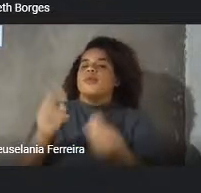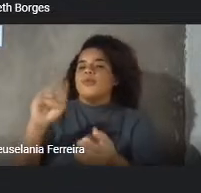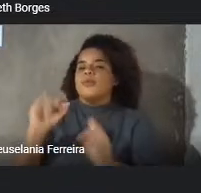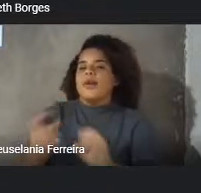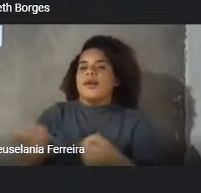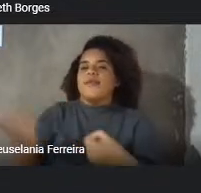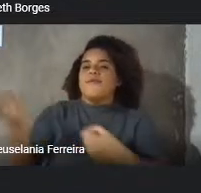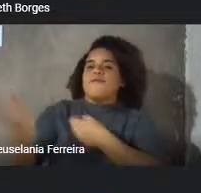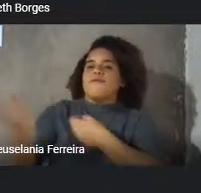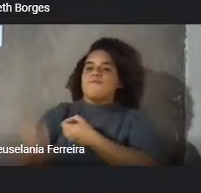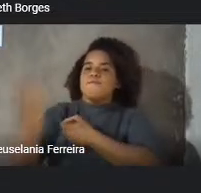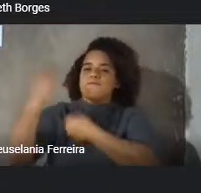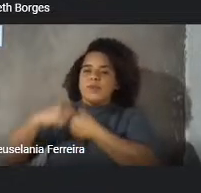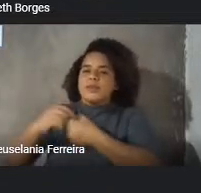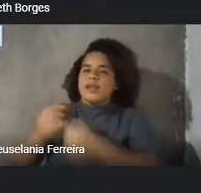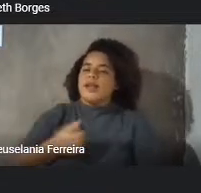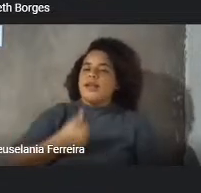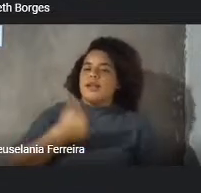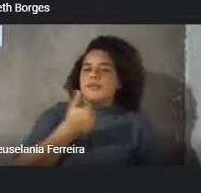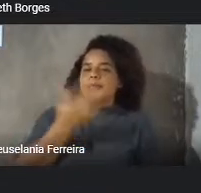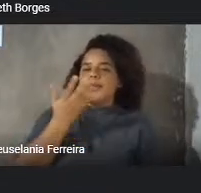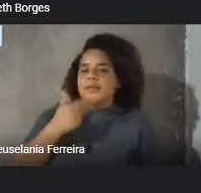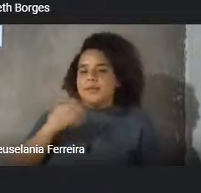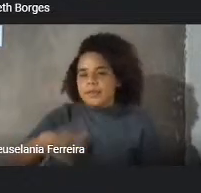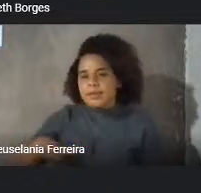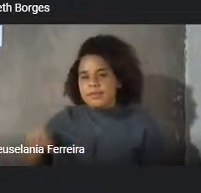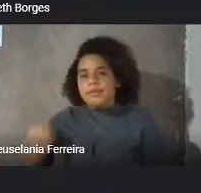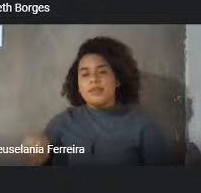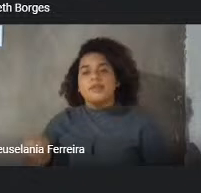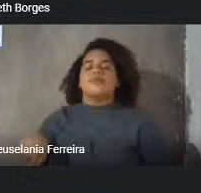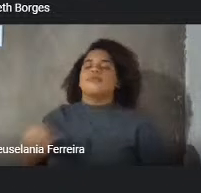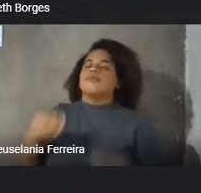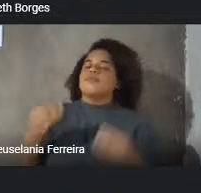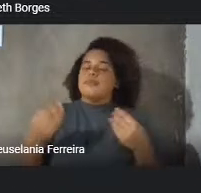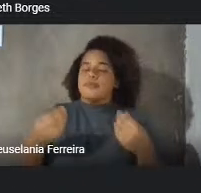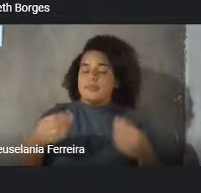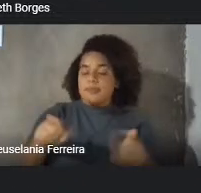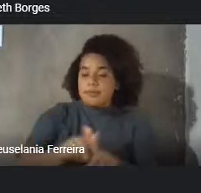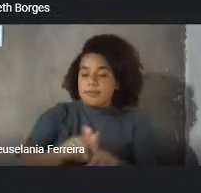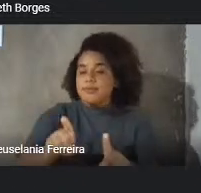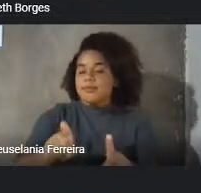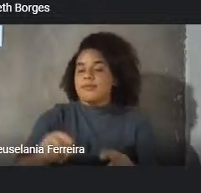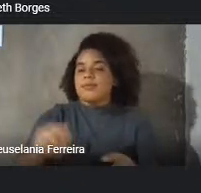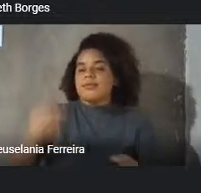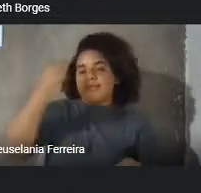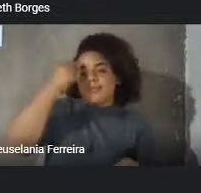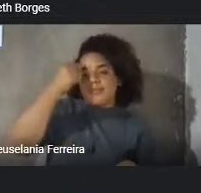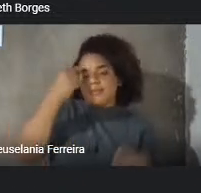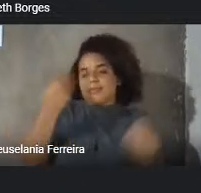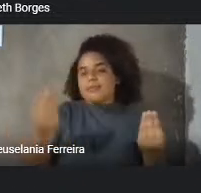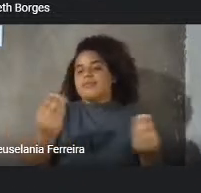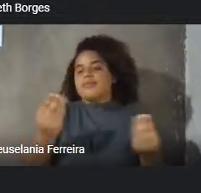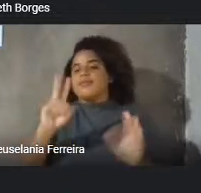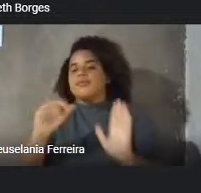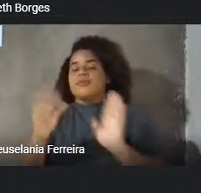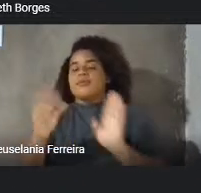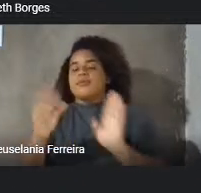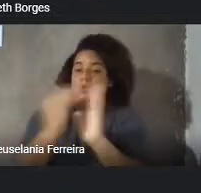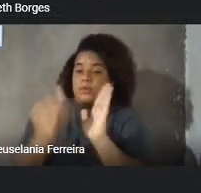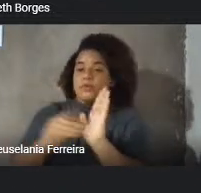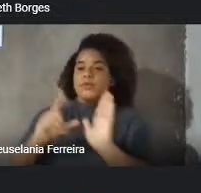primeira infância e assim consecutivamente, né? Vendo a repercussão de conteúdos que estão